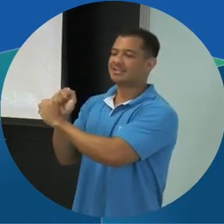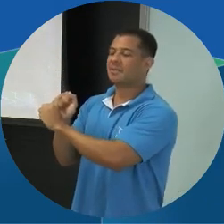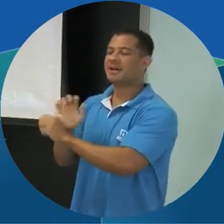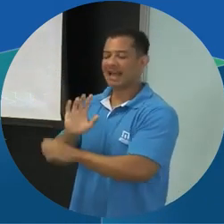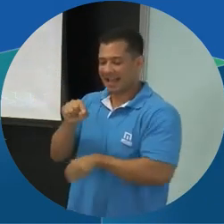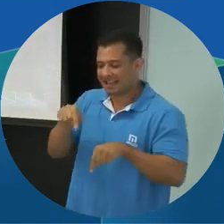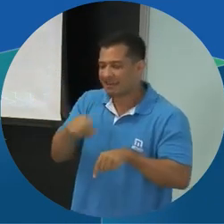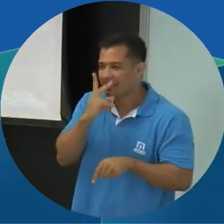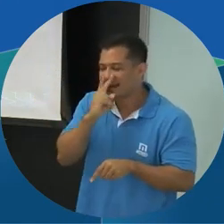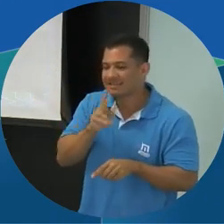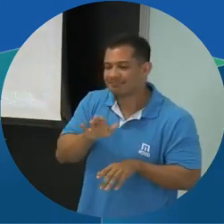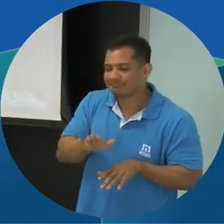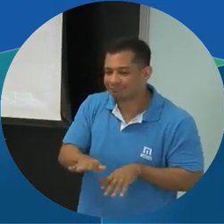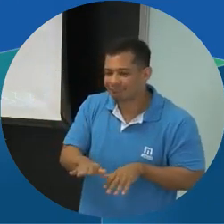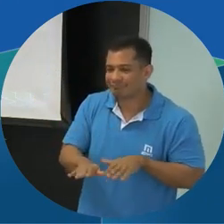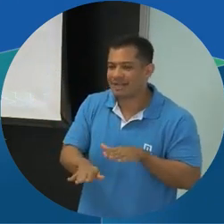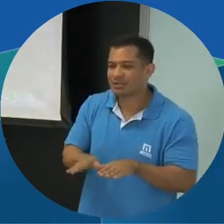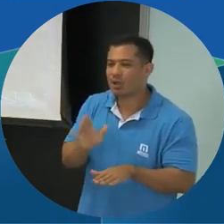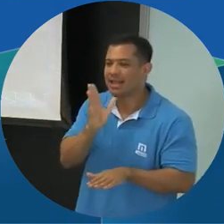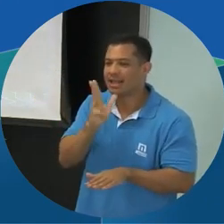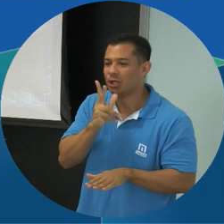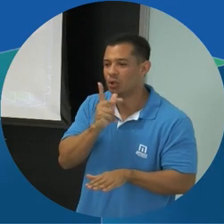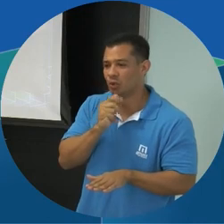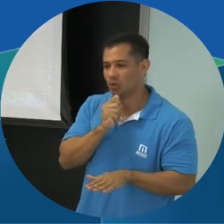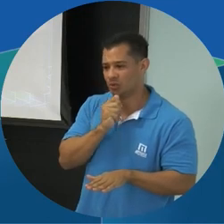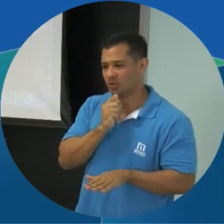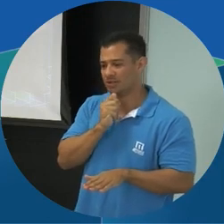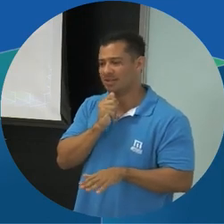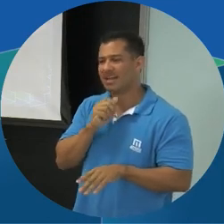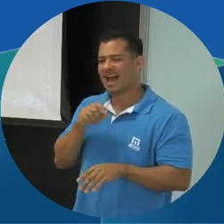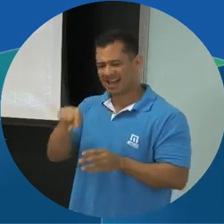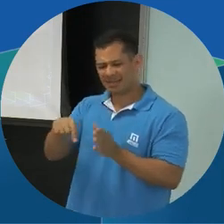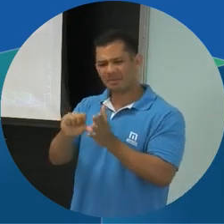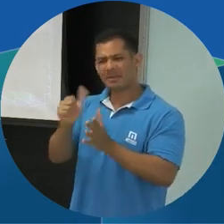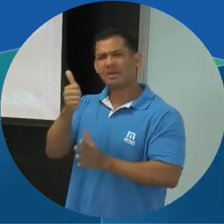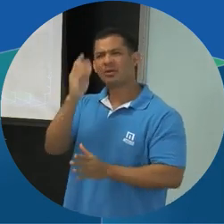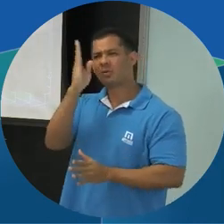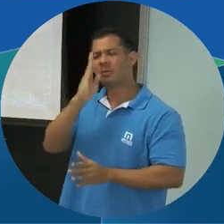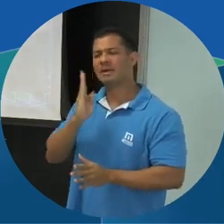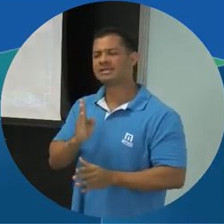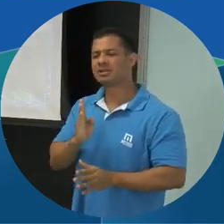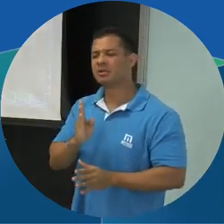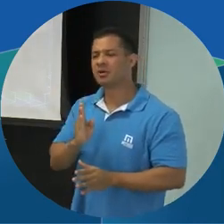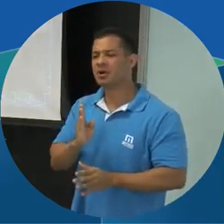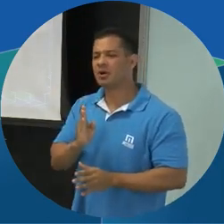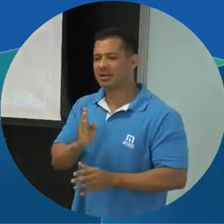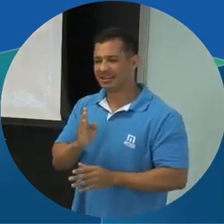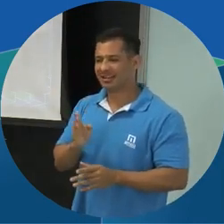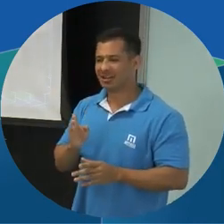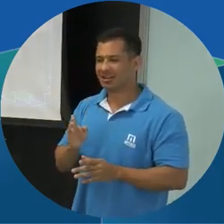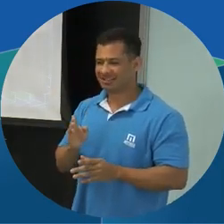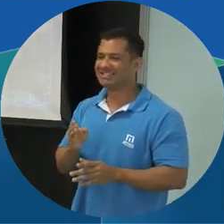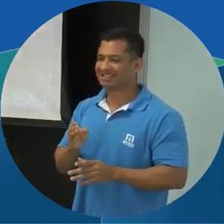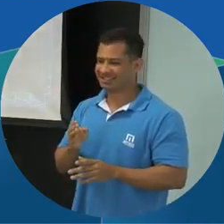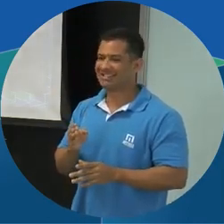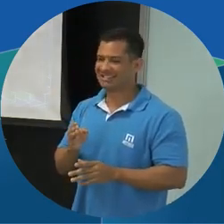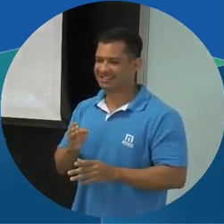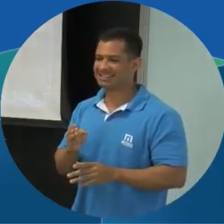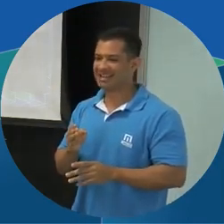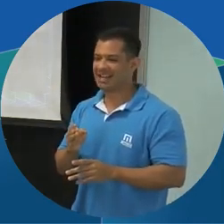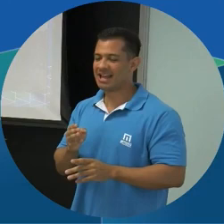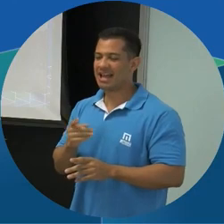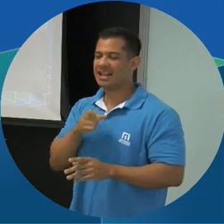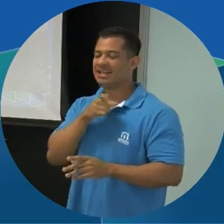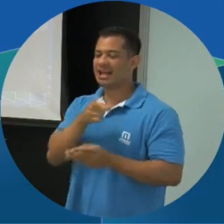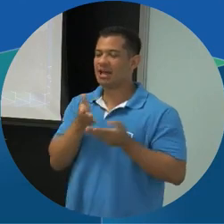que eu me recordo, hoje, o primeiro realizado aqui no Brasil foi na construção do navio, que foi o navio